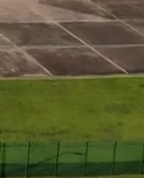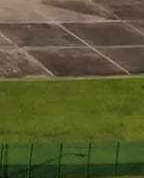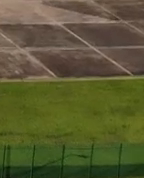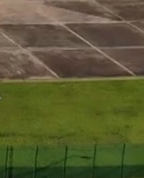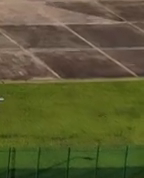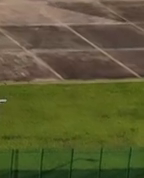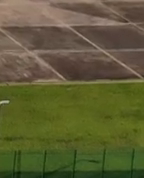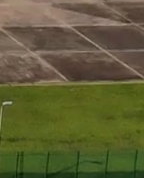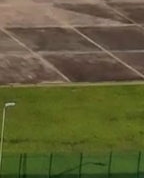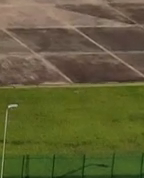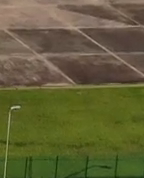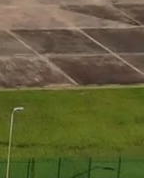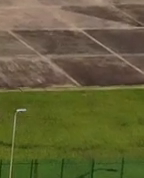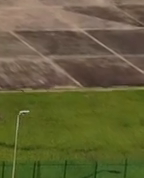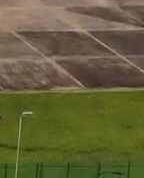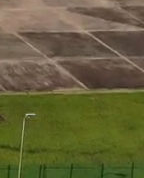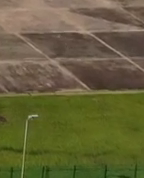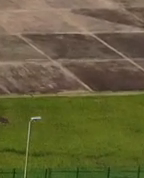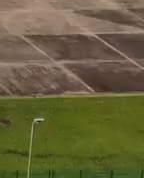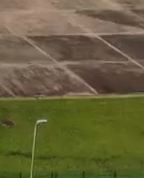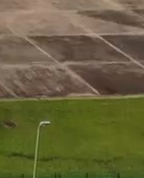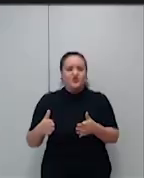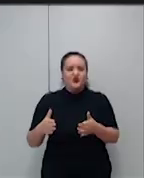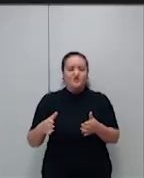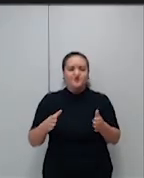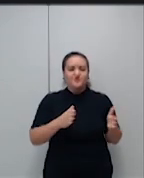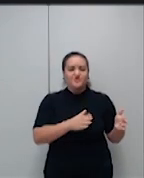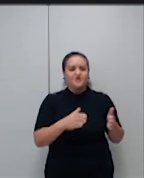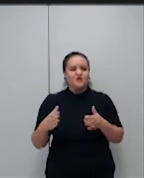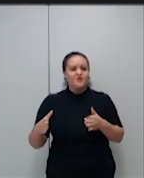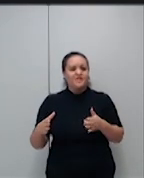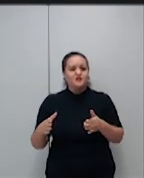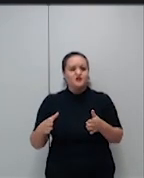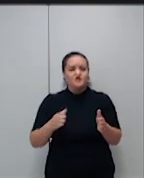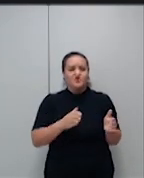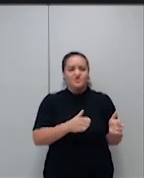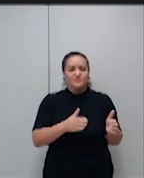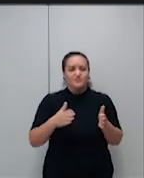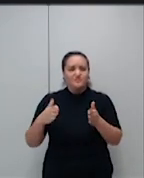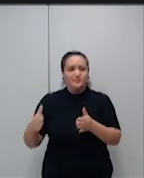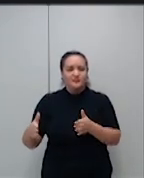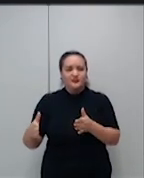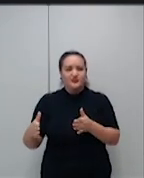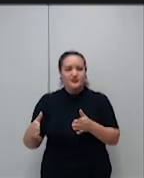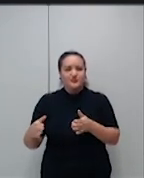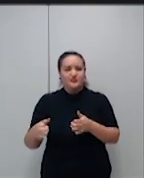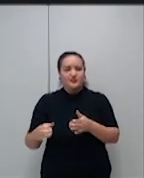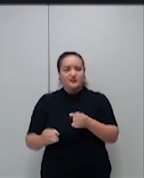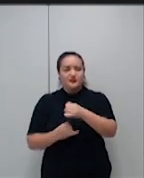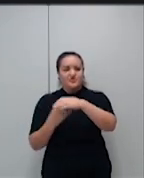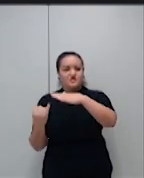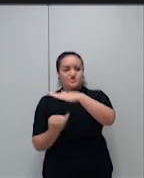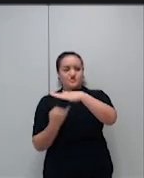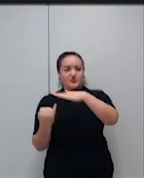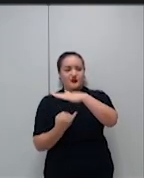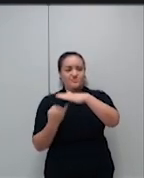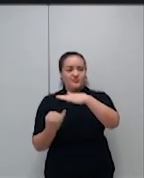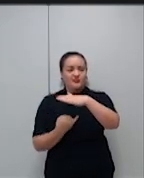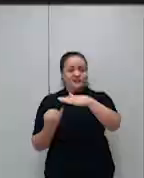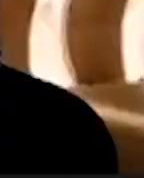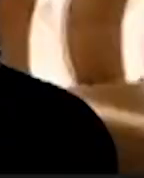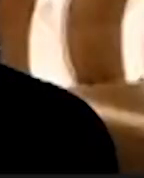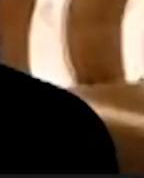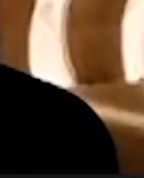excepcional por estar ligado ao acesso à justiça de acordo com os ministros ele deve ser analisado com prudência